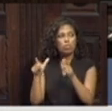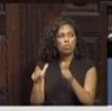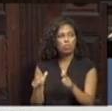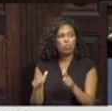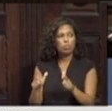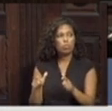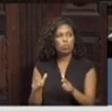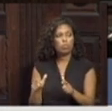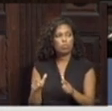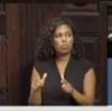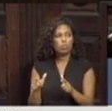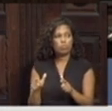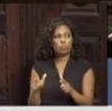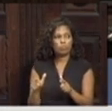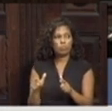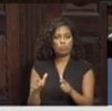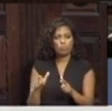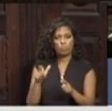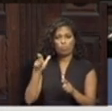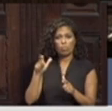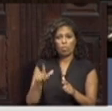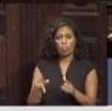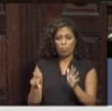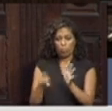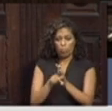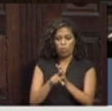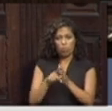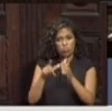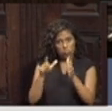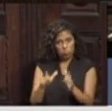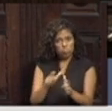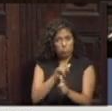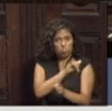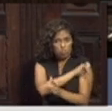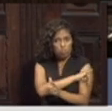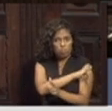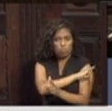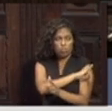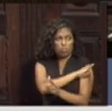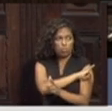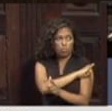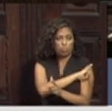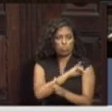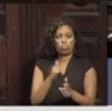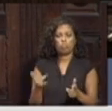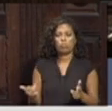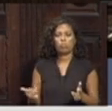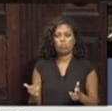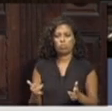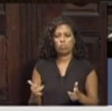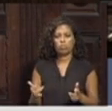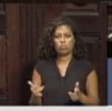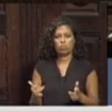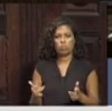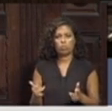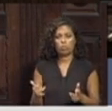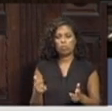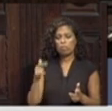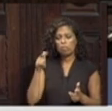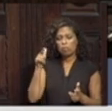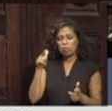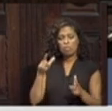absoluto por parte de moradores e moradoras. Em relação a Angra dos Reis e a esse quadro de violência,